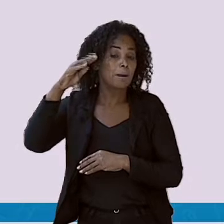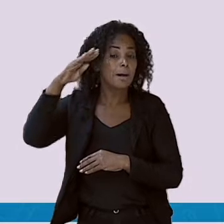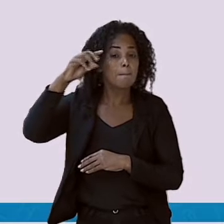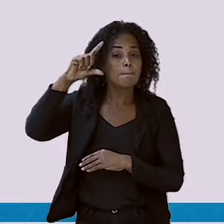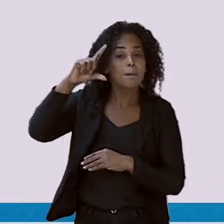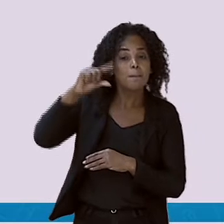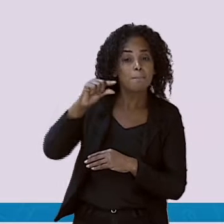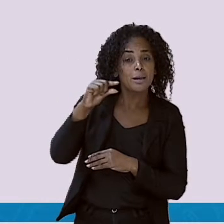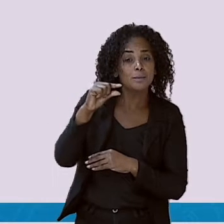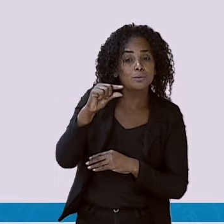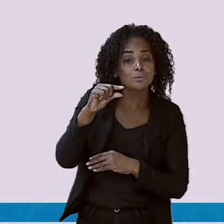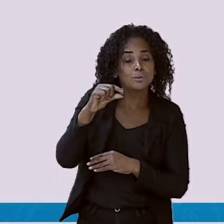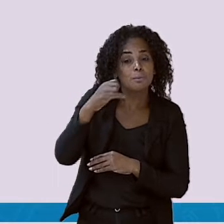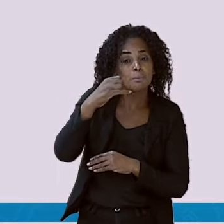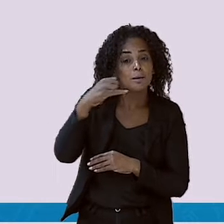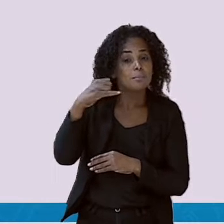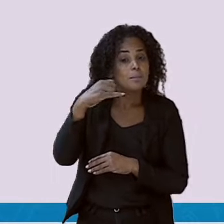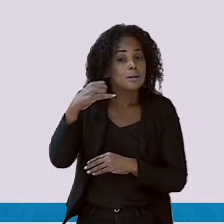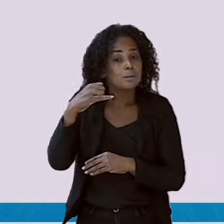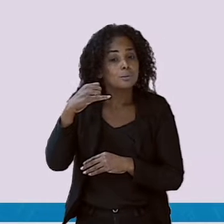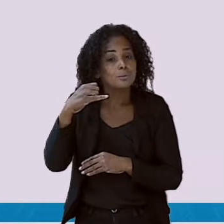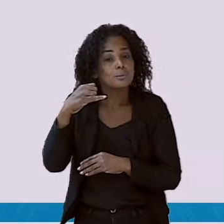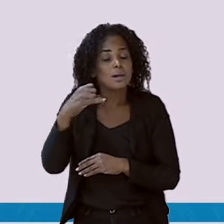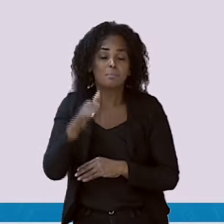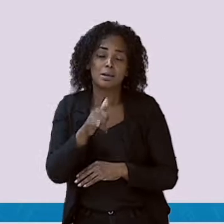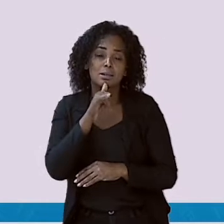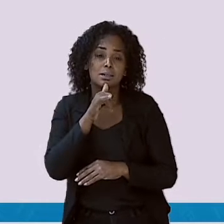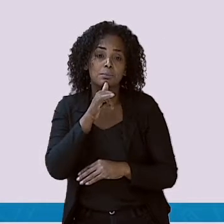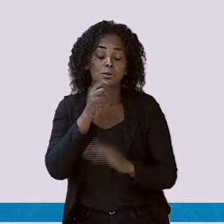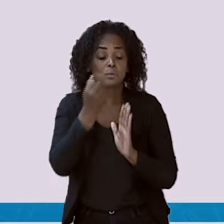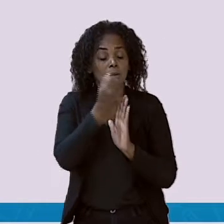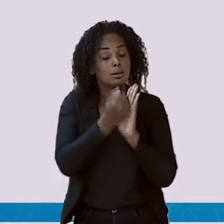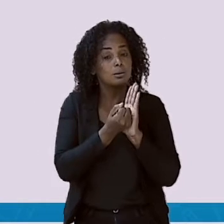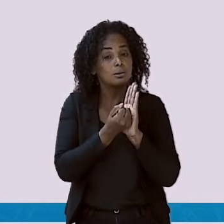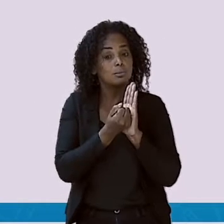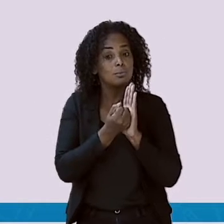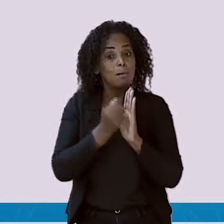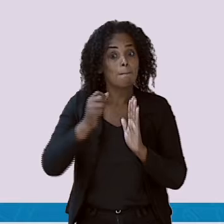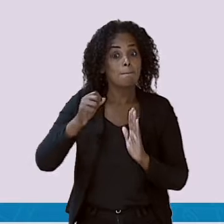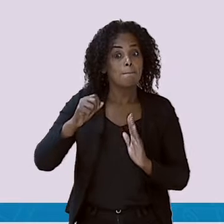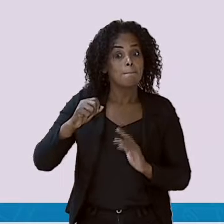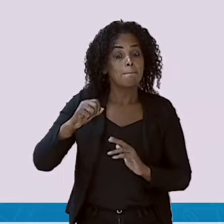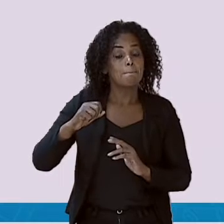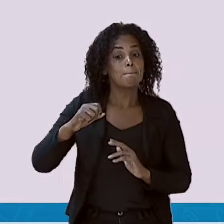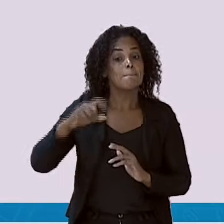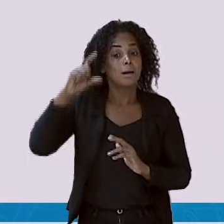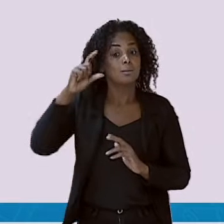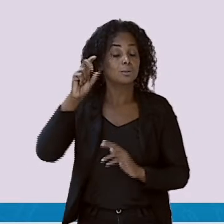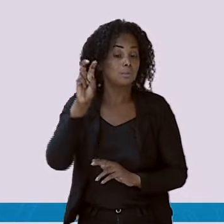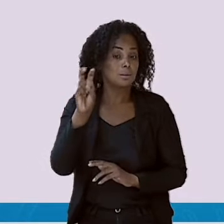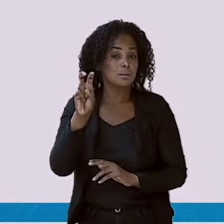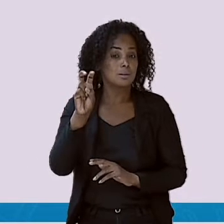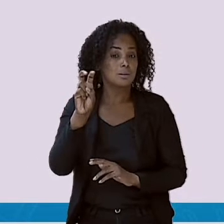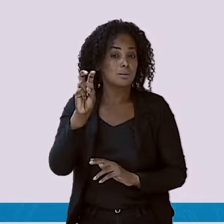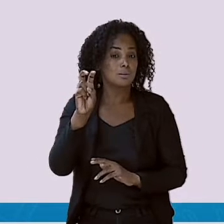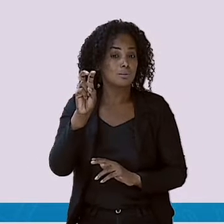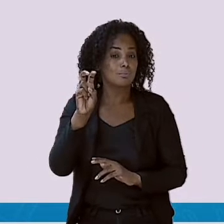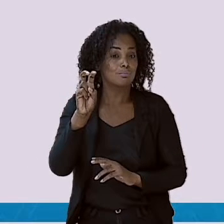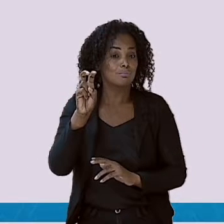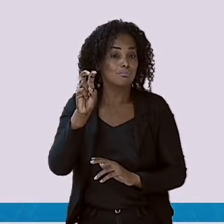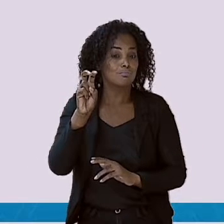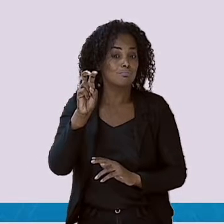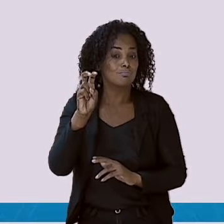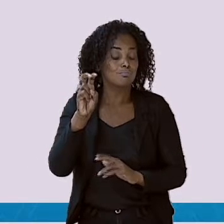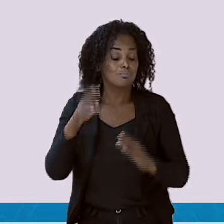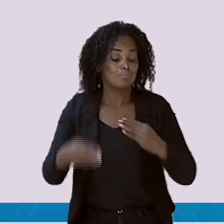for 5 ou maior do que 5, será arredondado para mais. Então, aqui no nosso